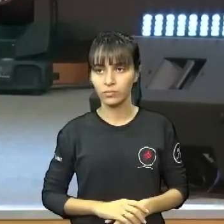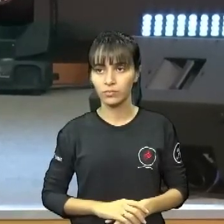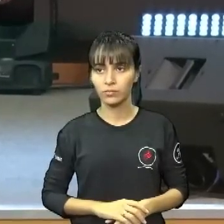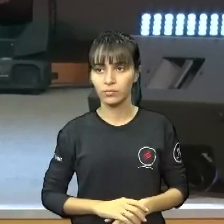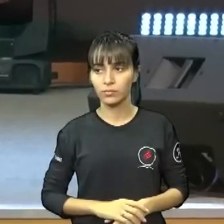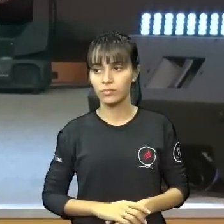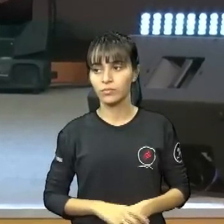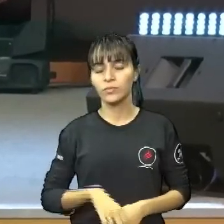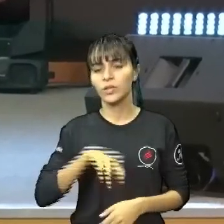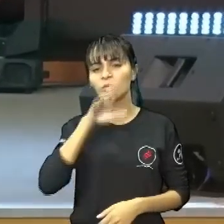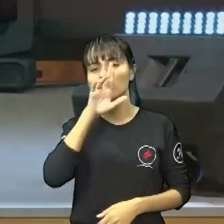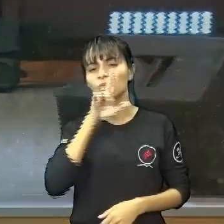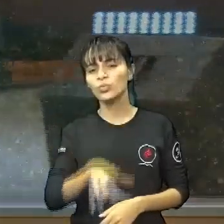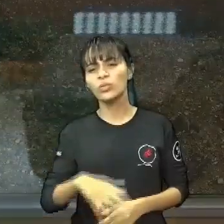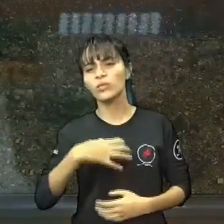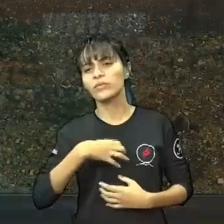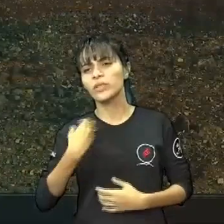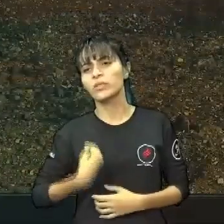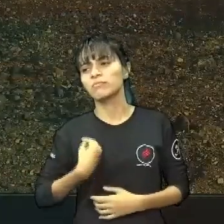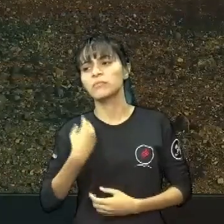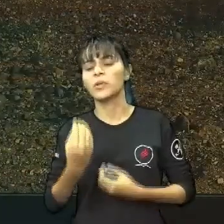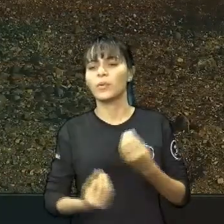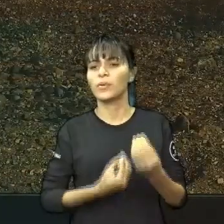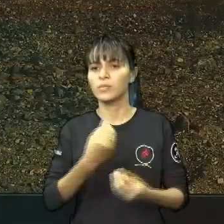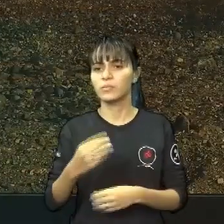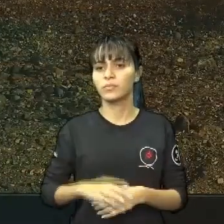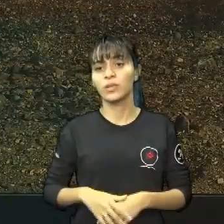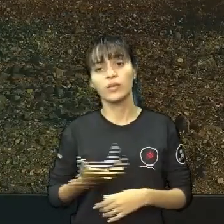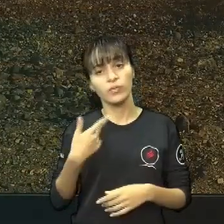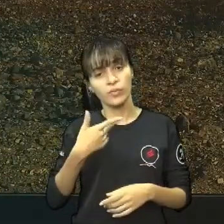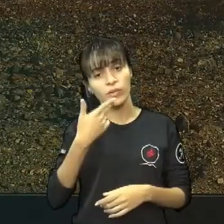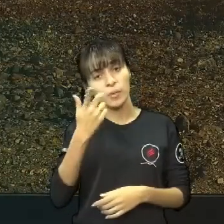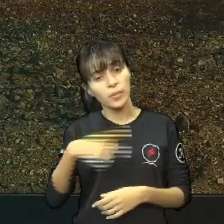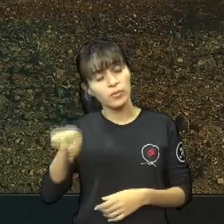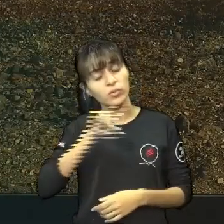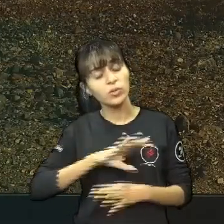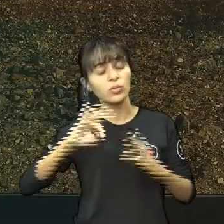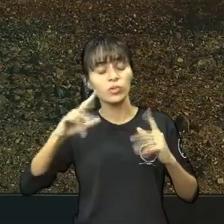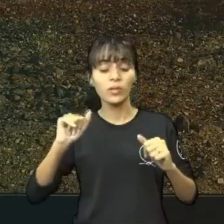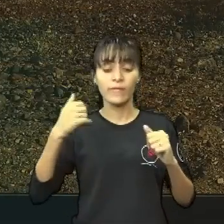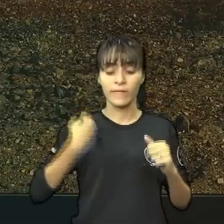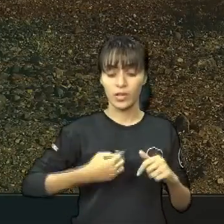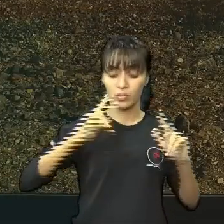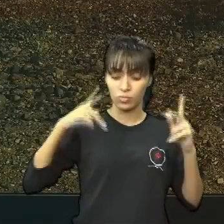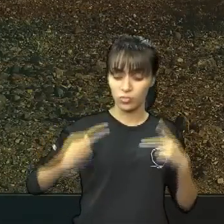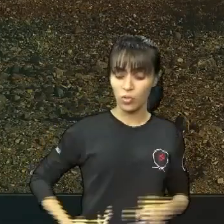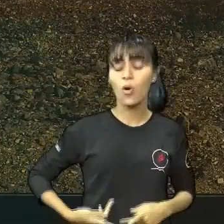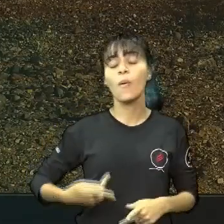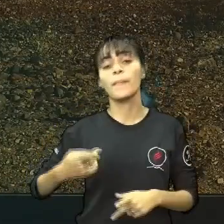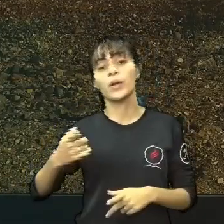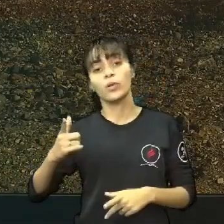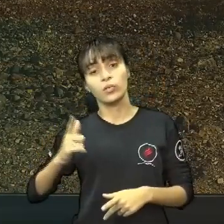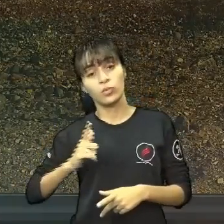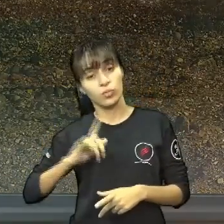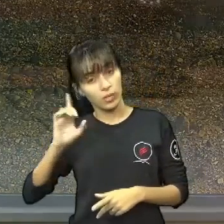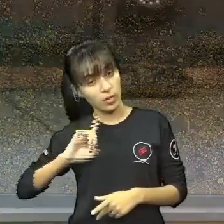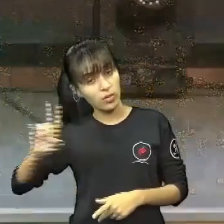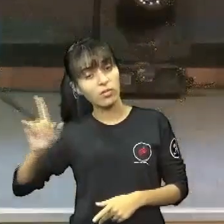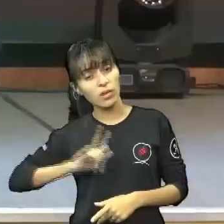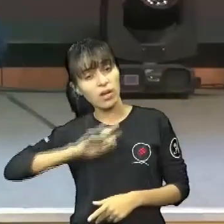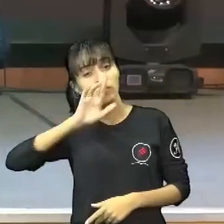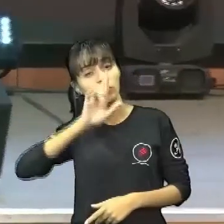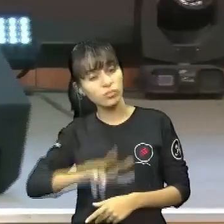Qual é o resultado desse estilo de vida é tudo na vida dos homens ou na vida com Deus tem resultado gente